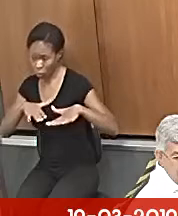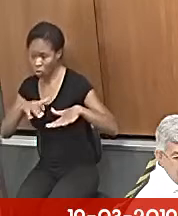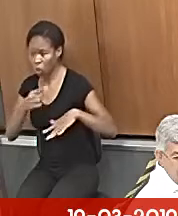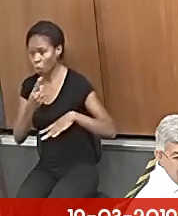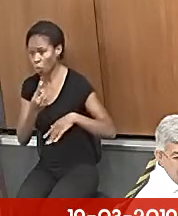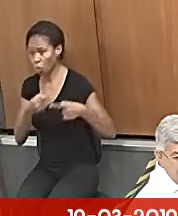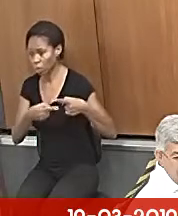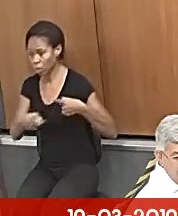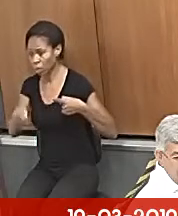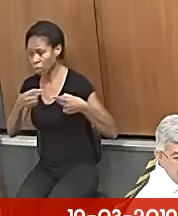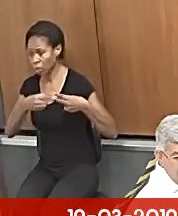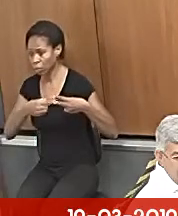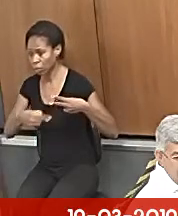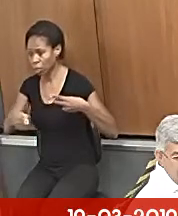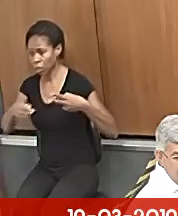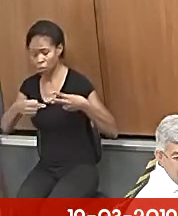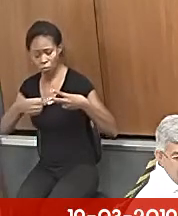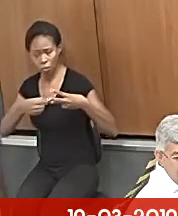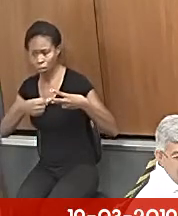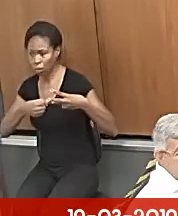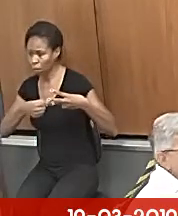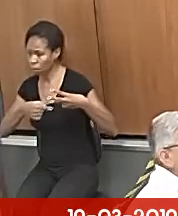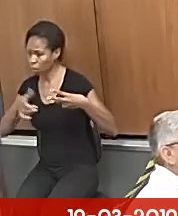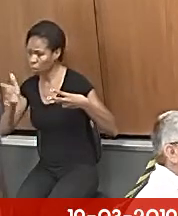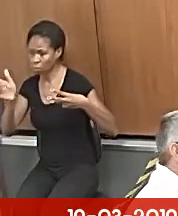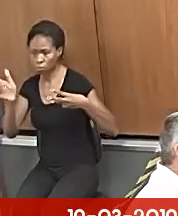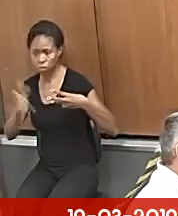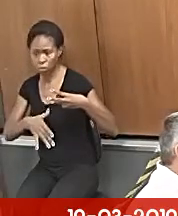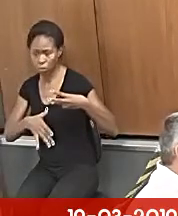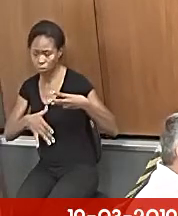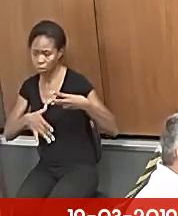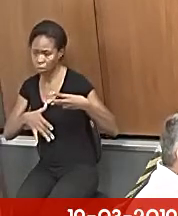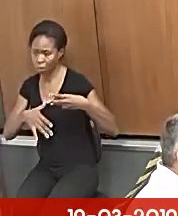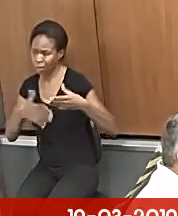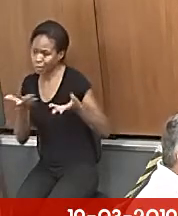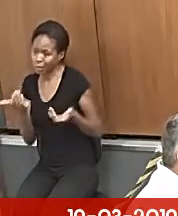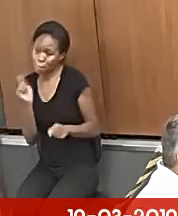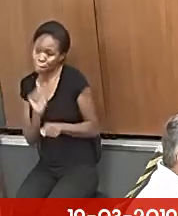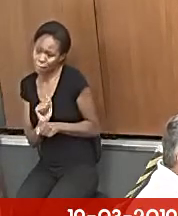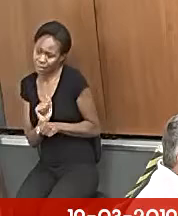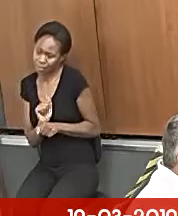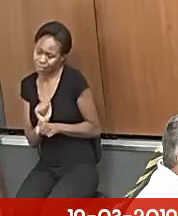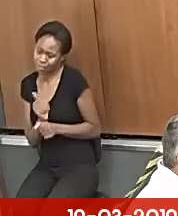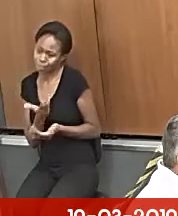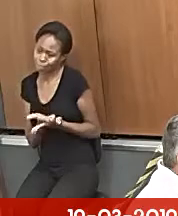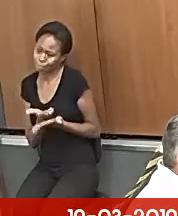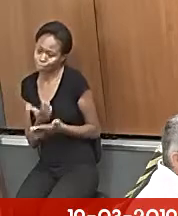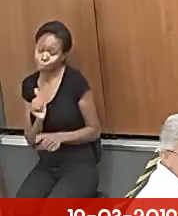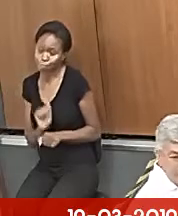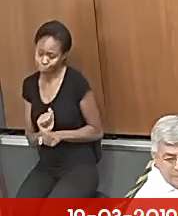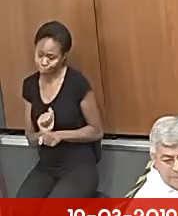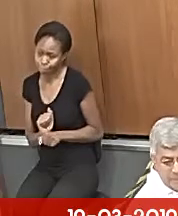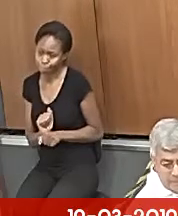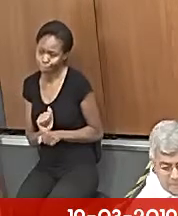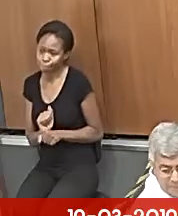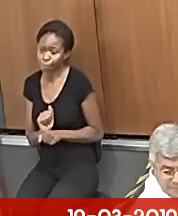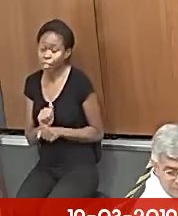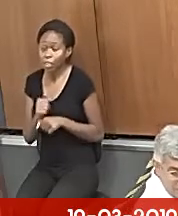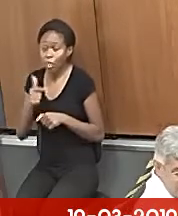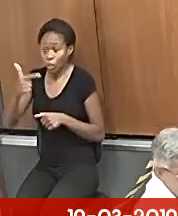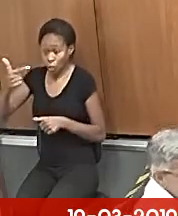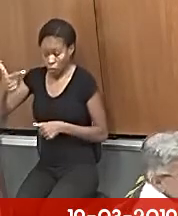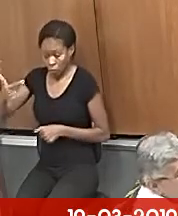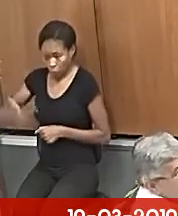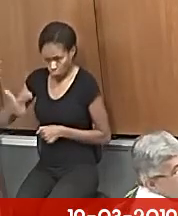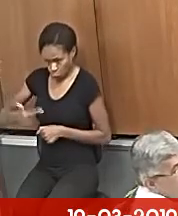terceira semana elevado ele vai deixar de estudar né então essa é a realidade e o segundo avanço que nós